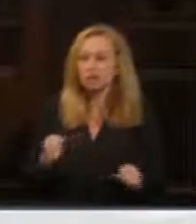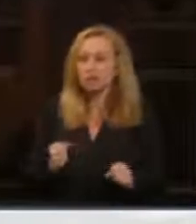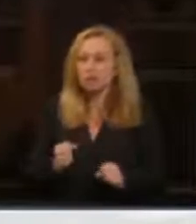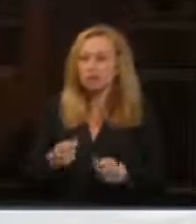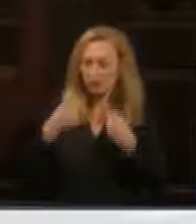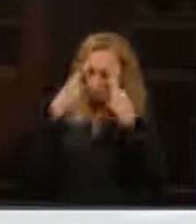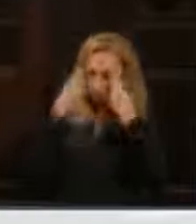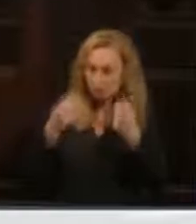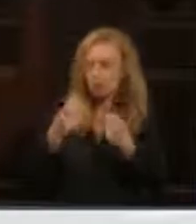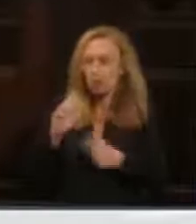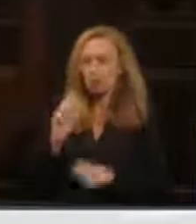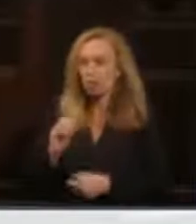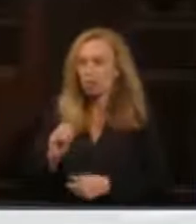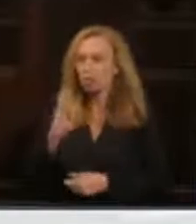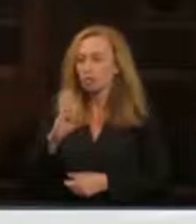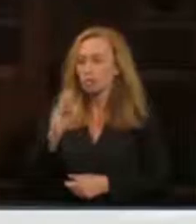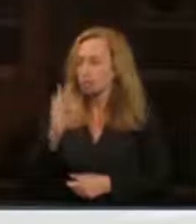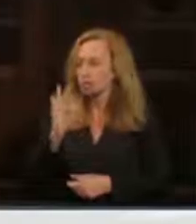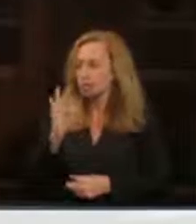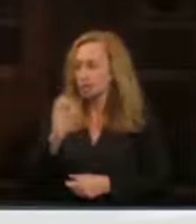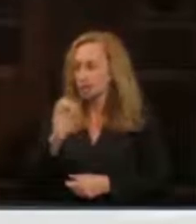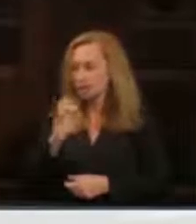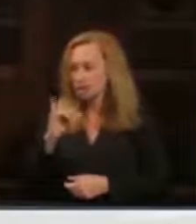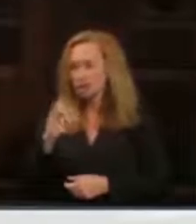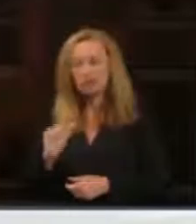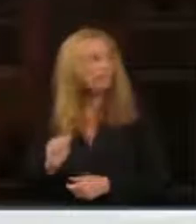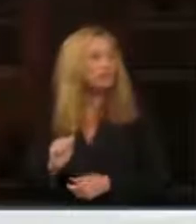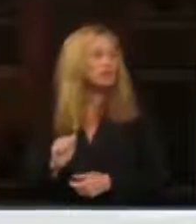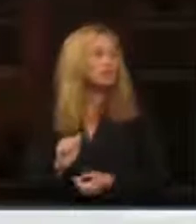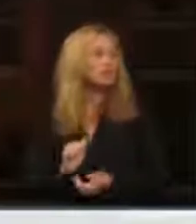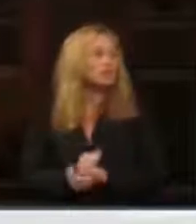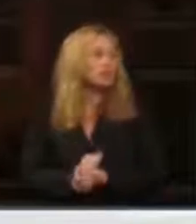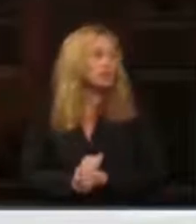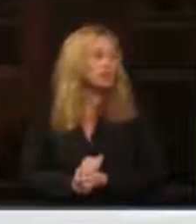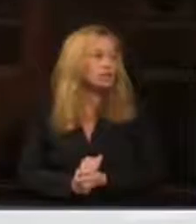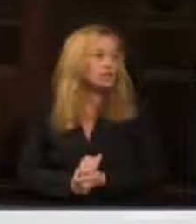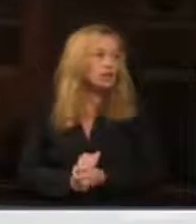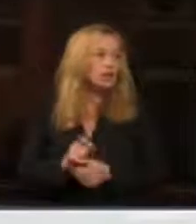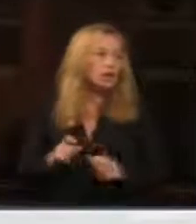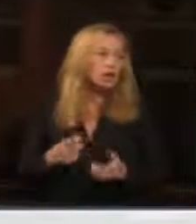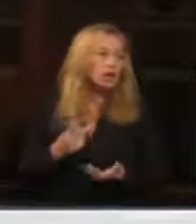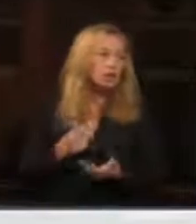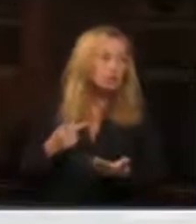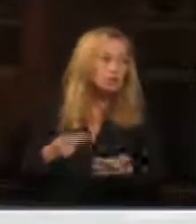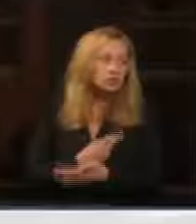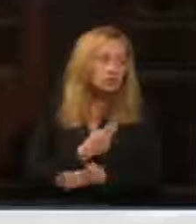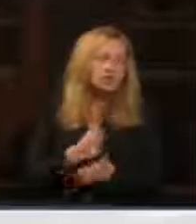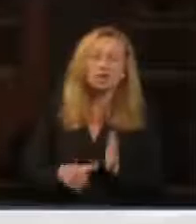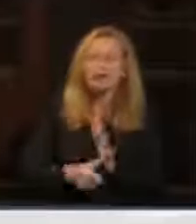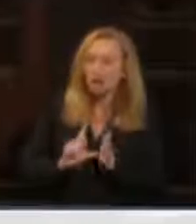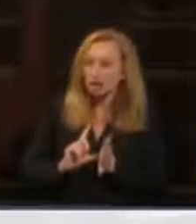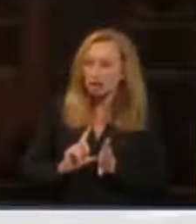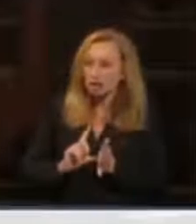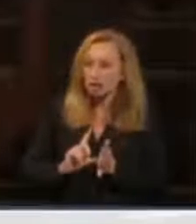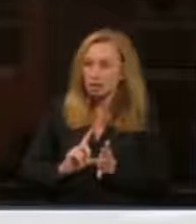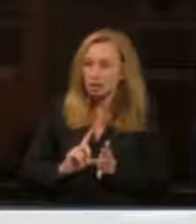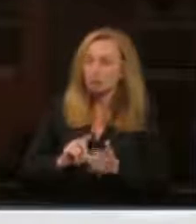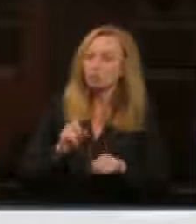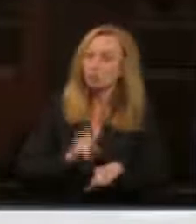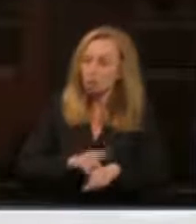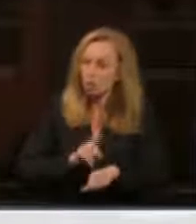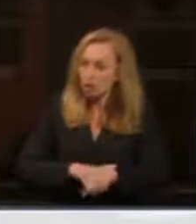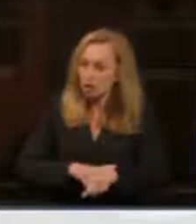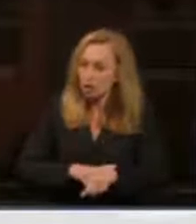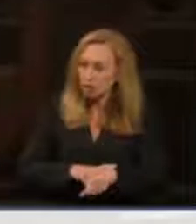violência obstétrica, é bom que se diga, ela acontece antes, durante e depois do parto. Mas a gente olha para